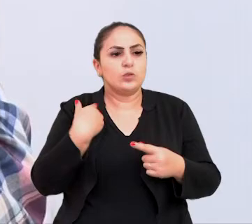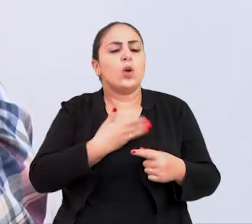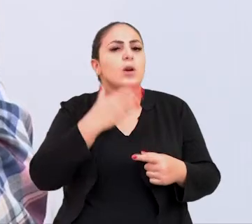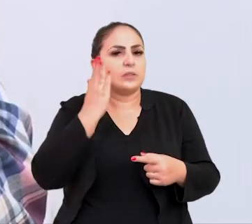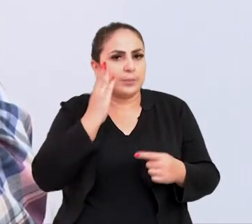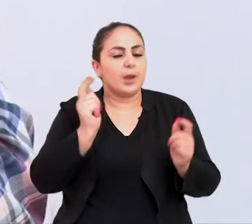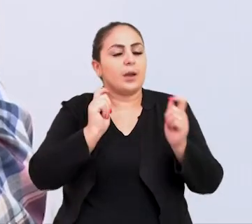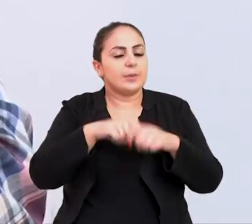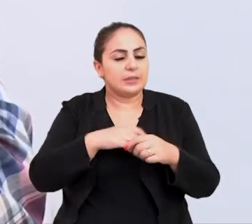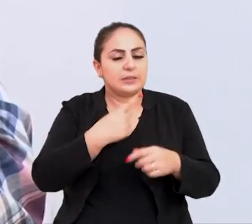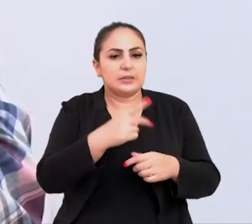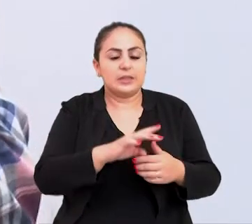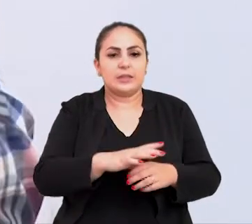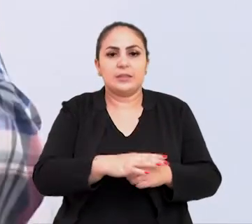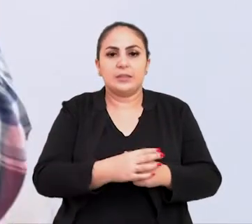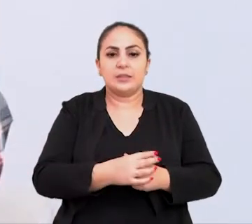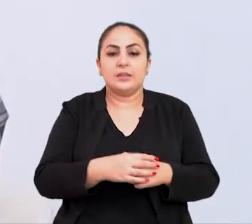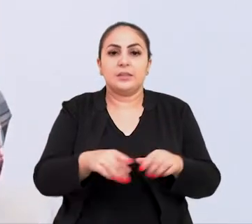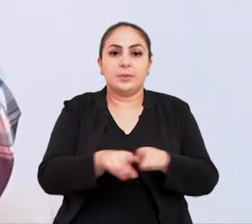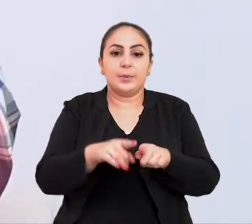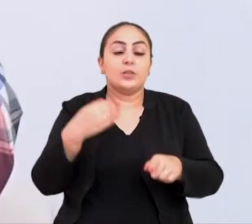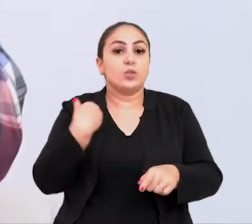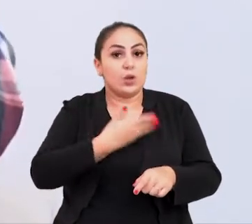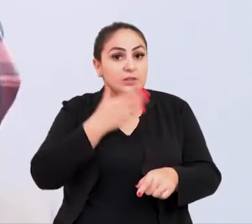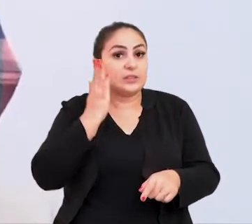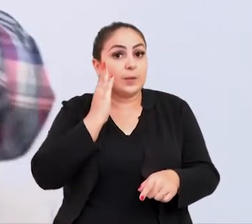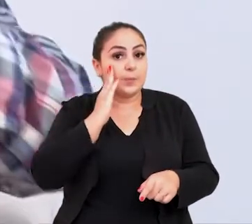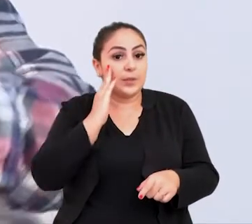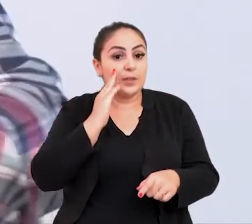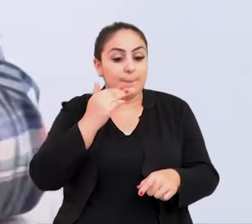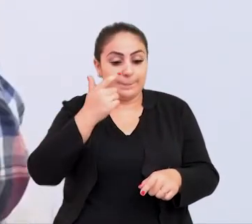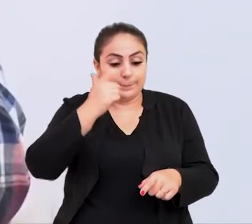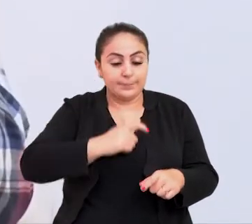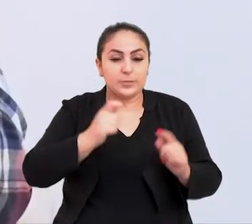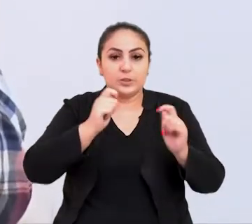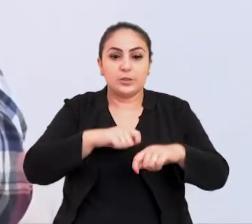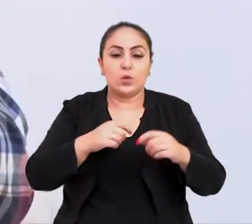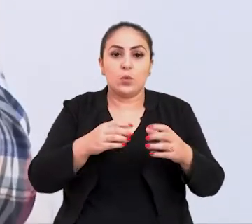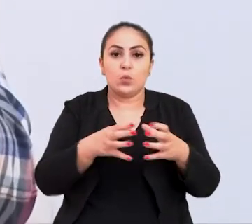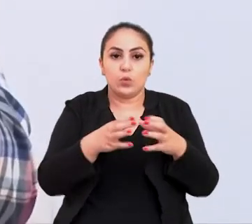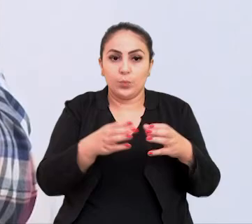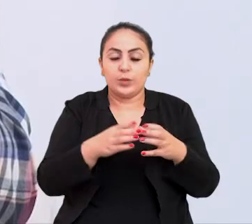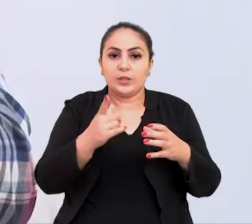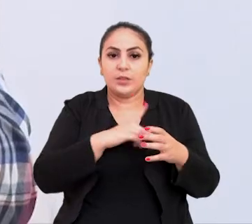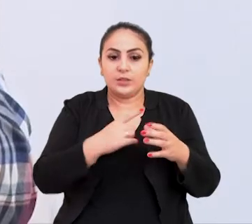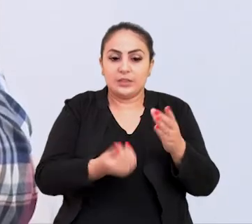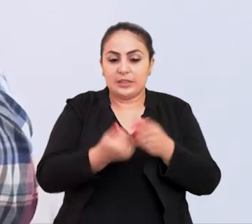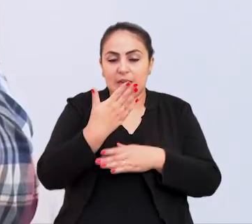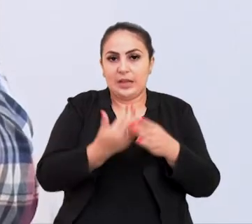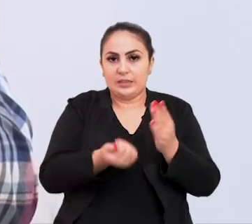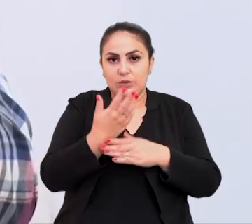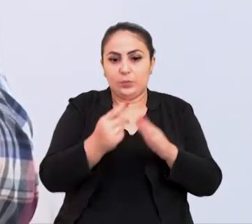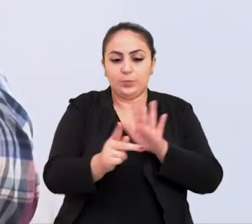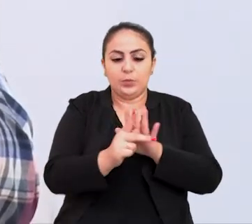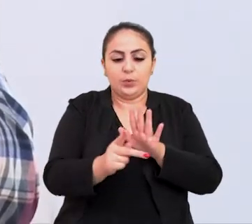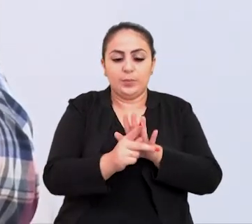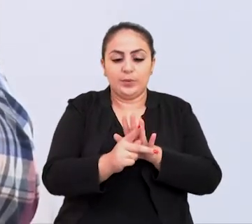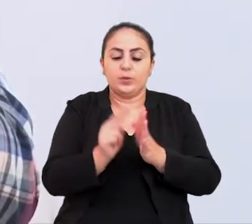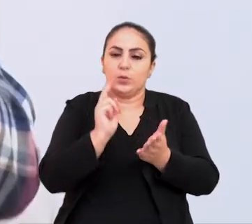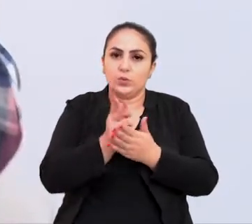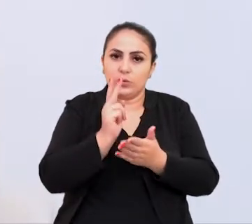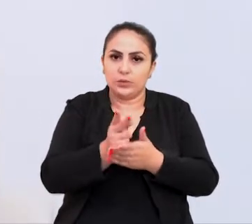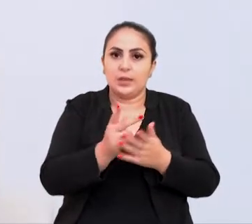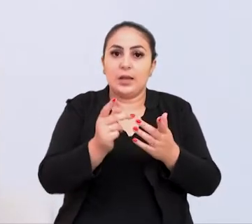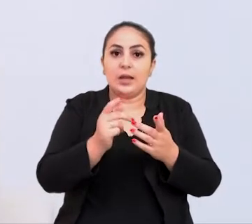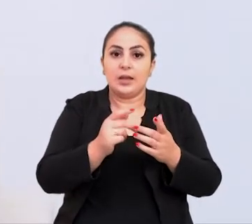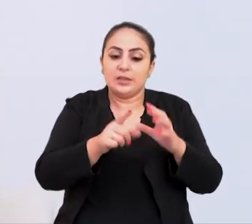nós sabíamos do potencial dele, sabíamos também do nosso potencial, do grupo que foi formado para